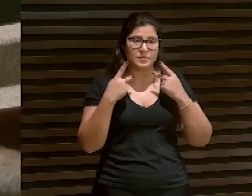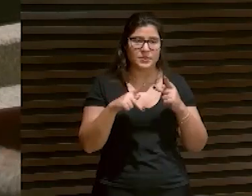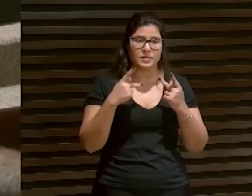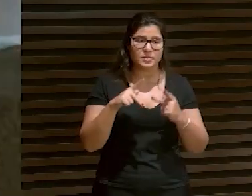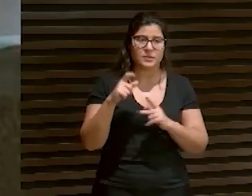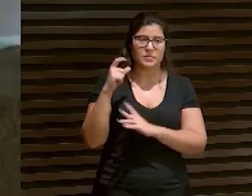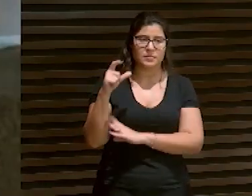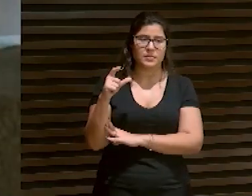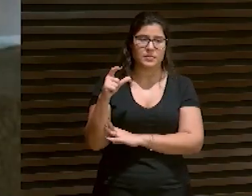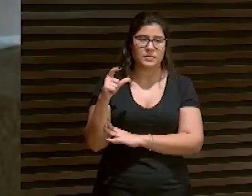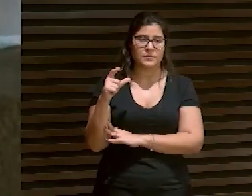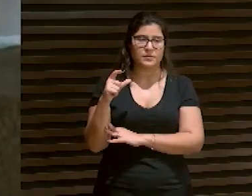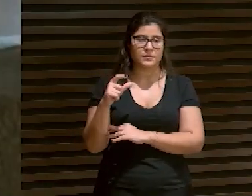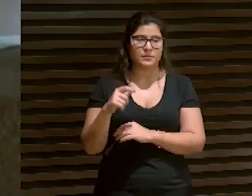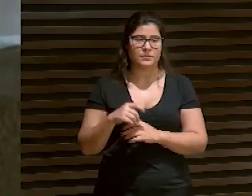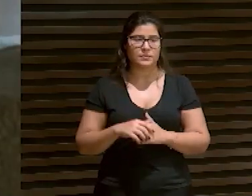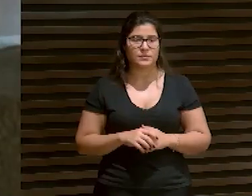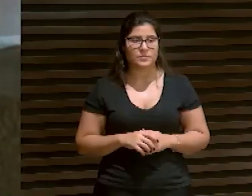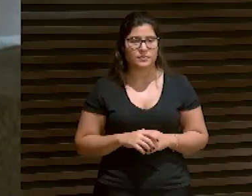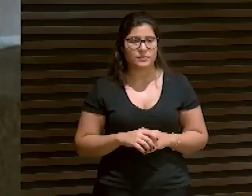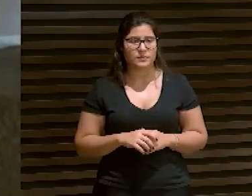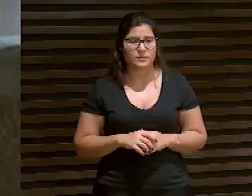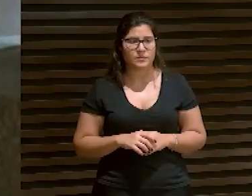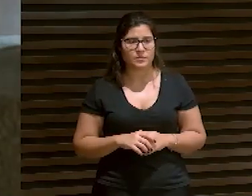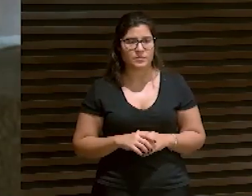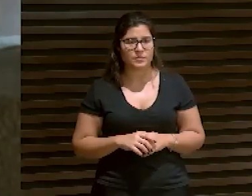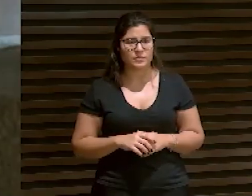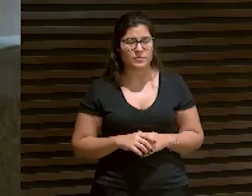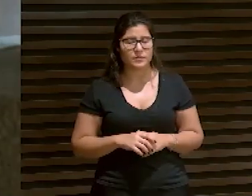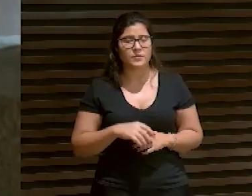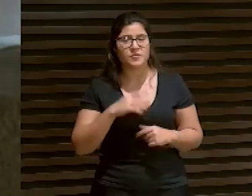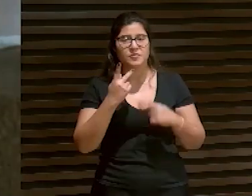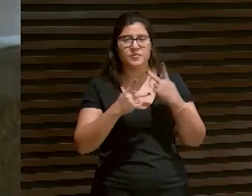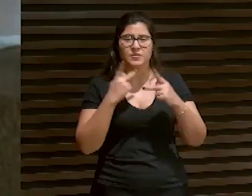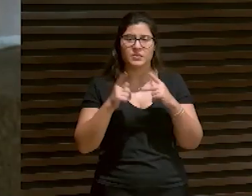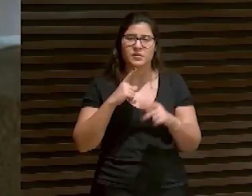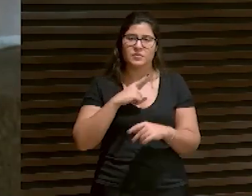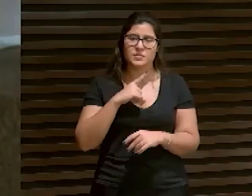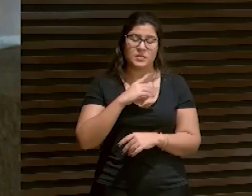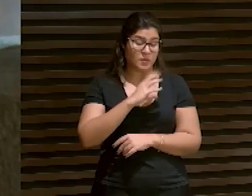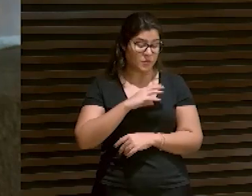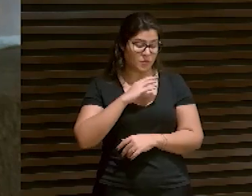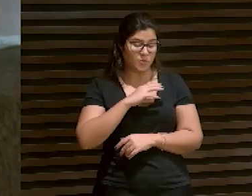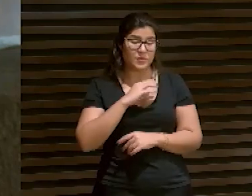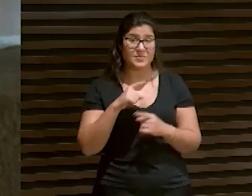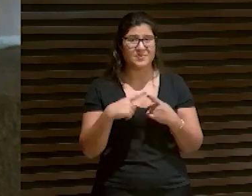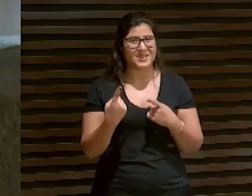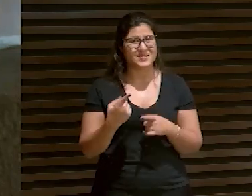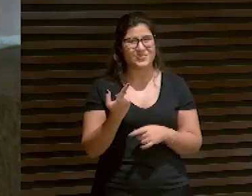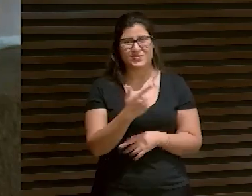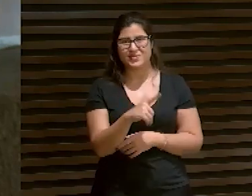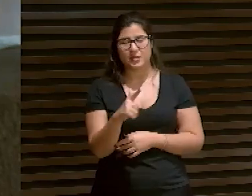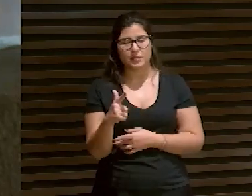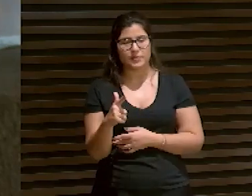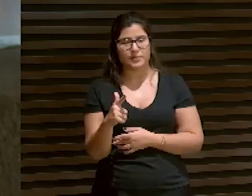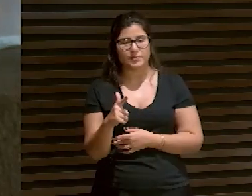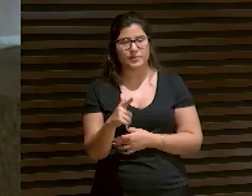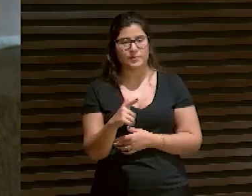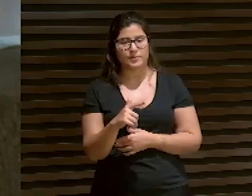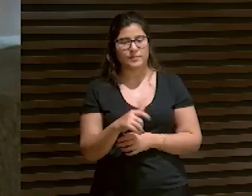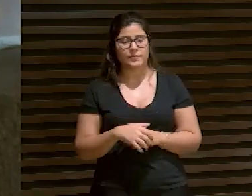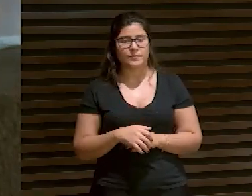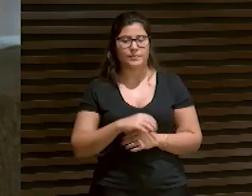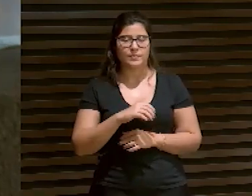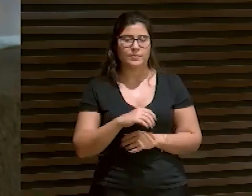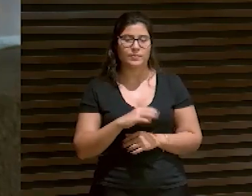ser salvas pelo Senhor. Falamos que temos compaixão, mas muitas vezes nós não temos. Mas a maravilha